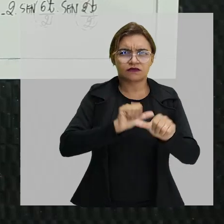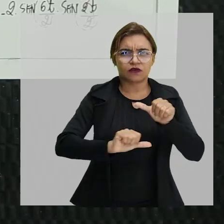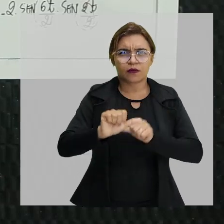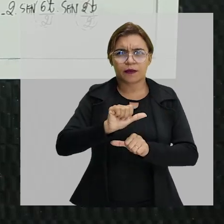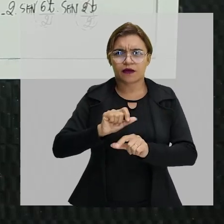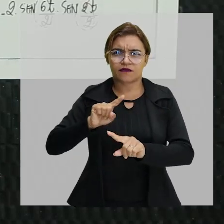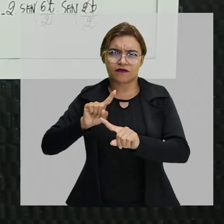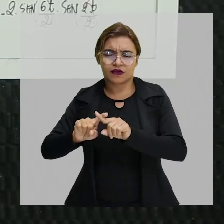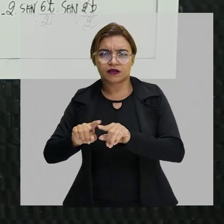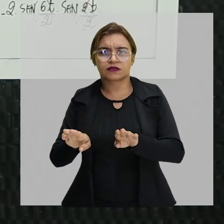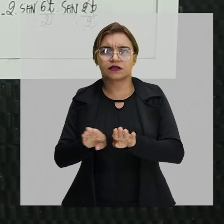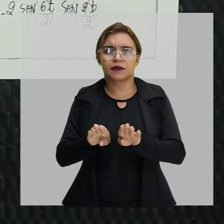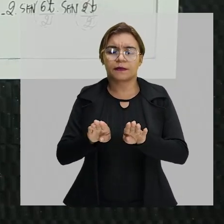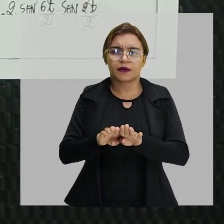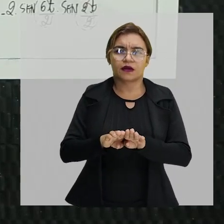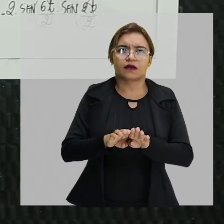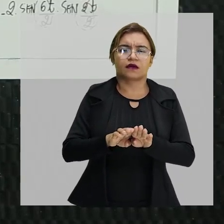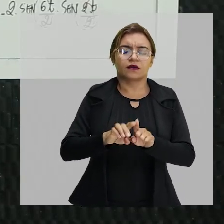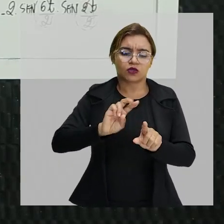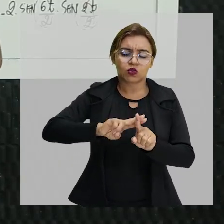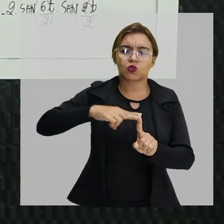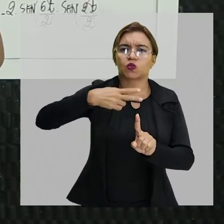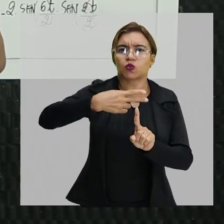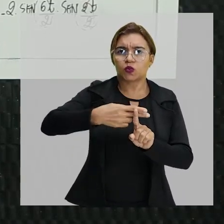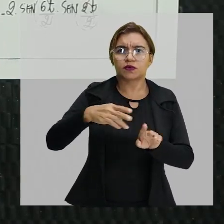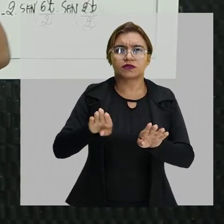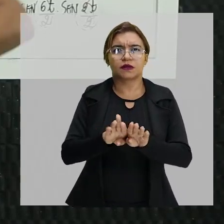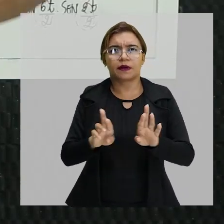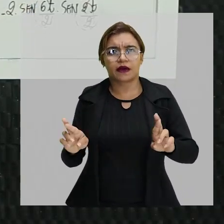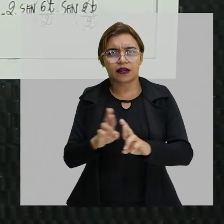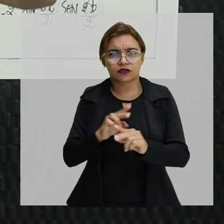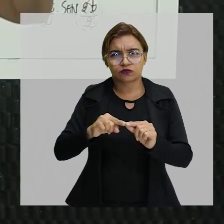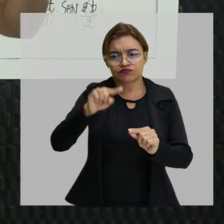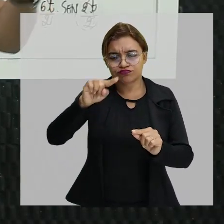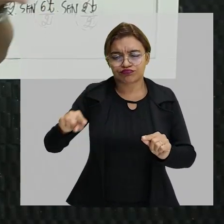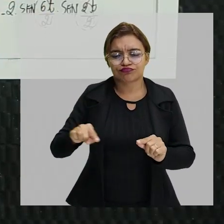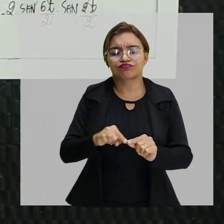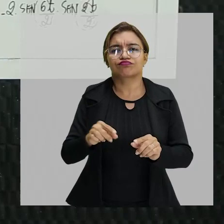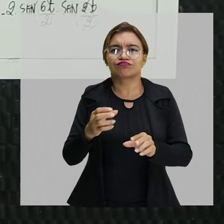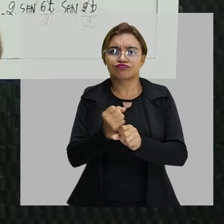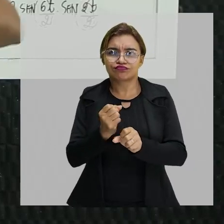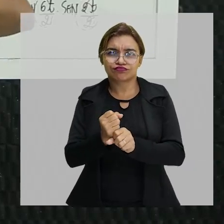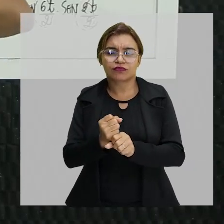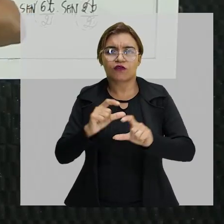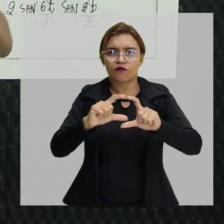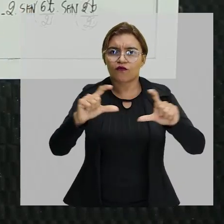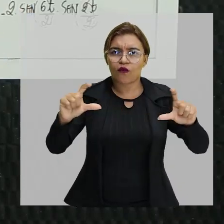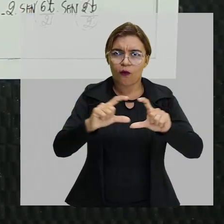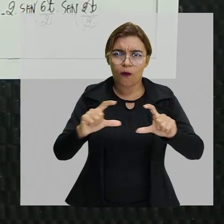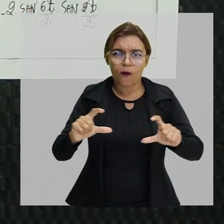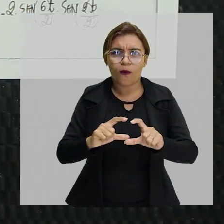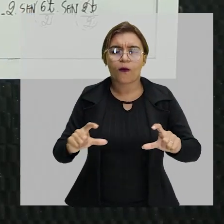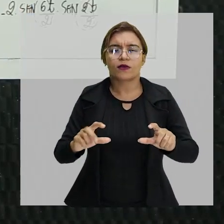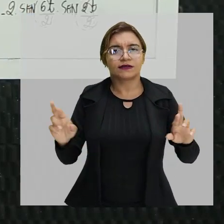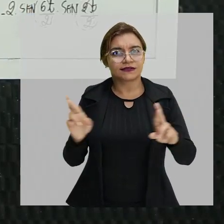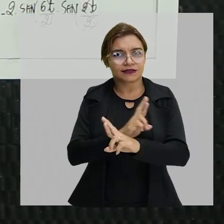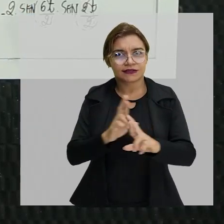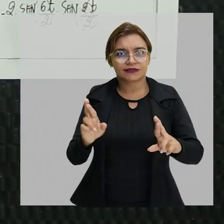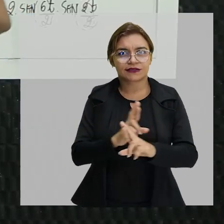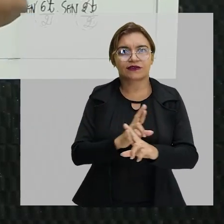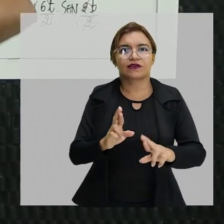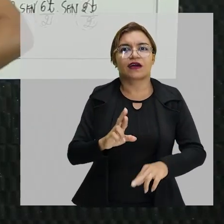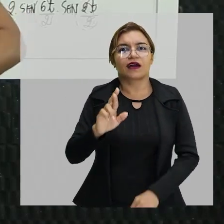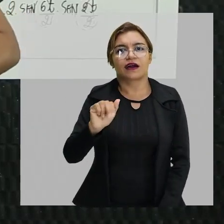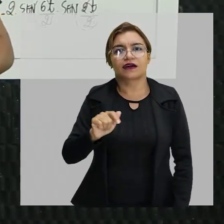produto, de arco duplo, de relações trigonométricas. Então, tem muitas fórmulas que relacionam as